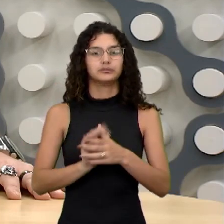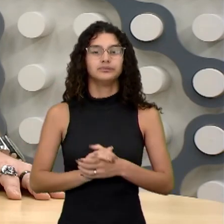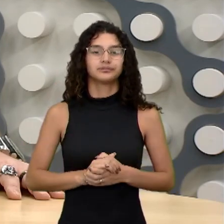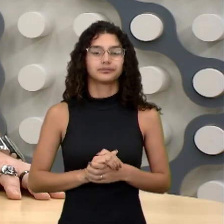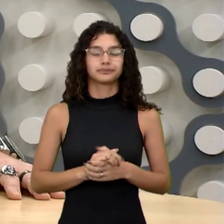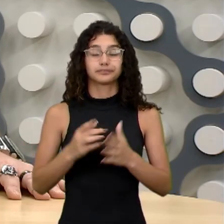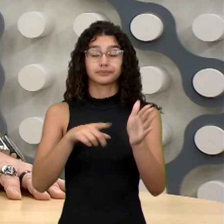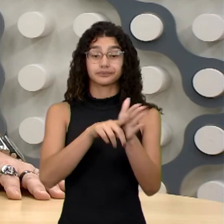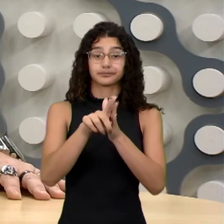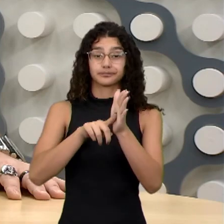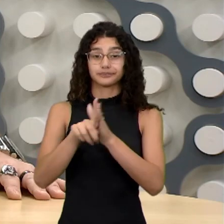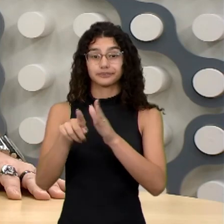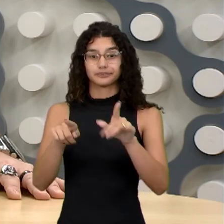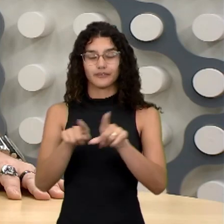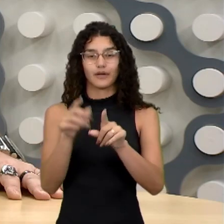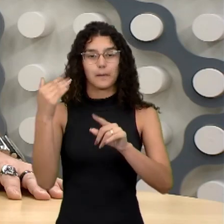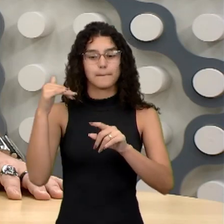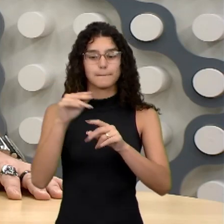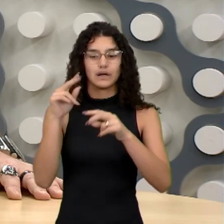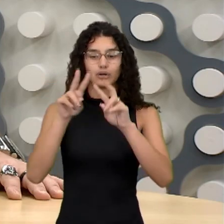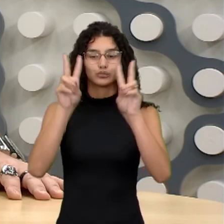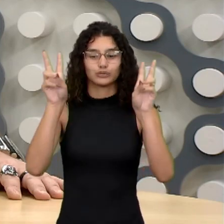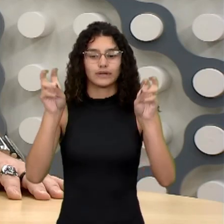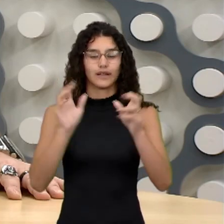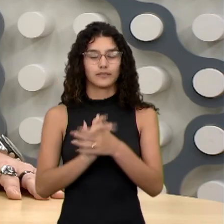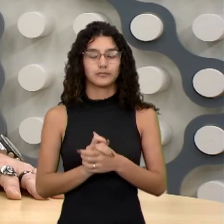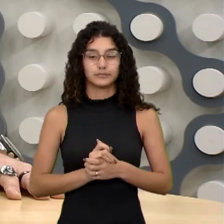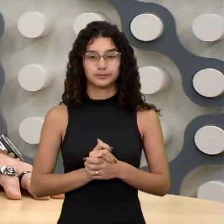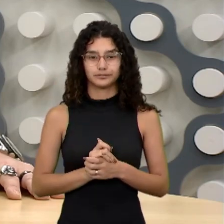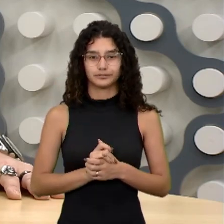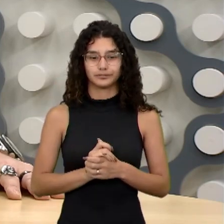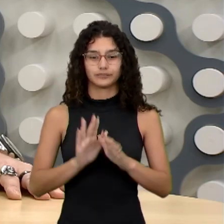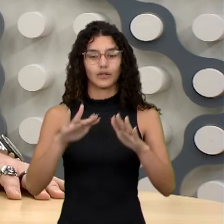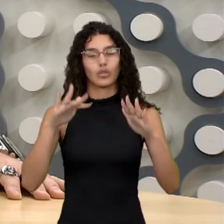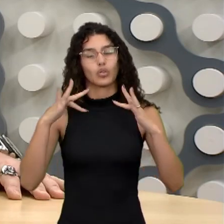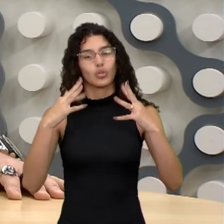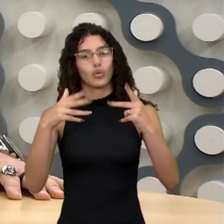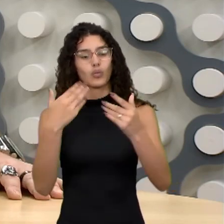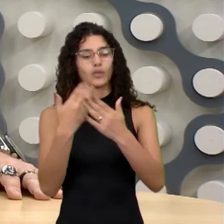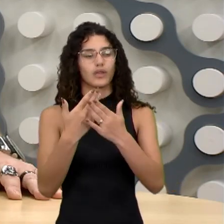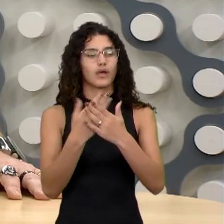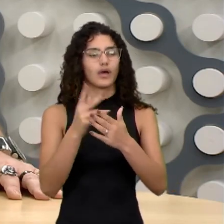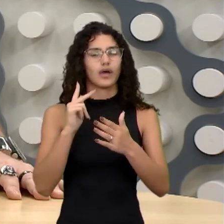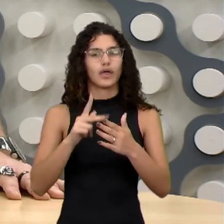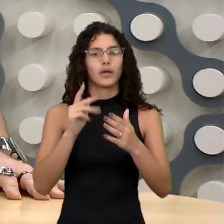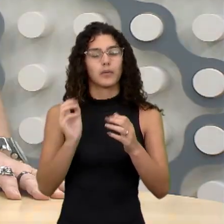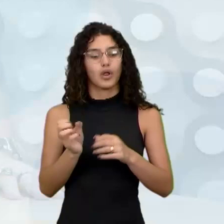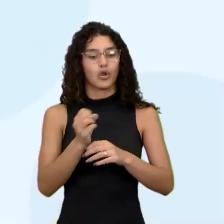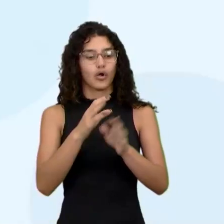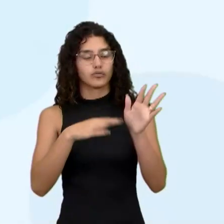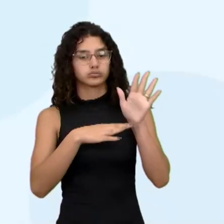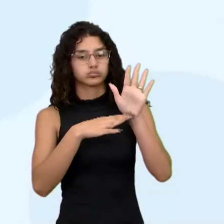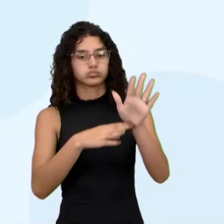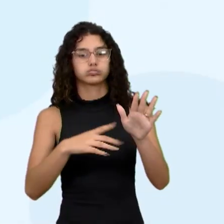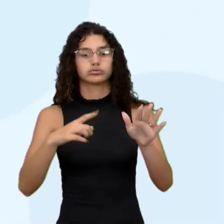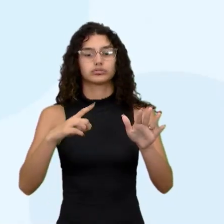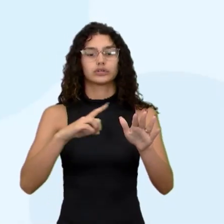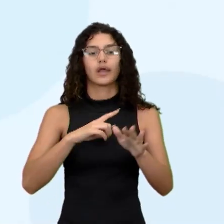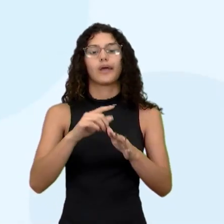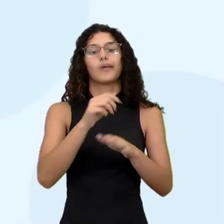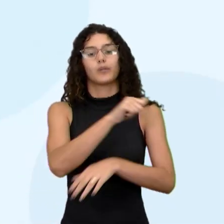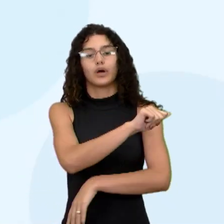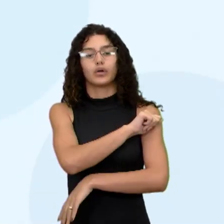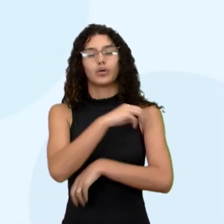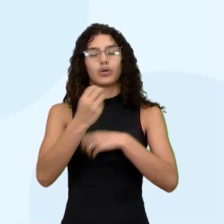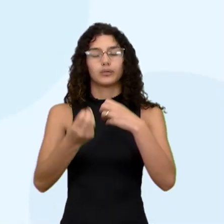aí mais ainda sobre esse assunto. E em toda a aula, né, a gente sempre traz aí uma orientação para o estudante, né,